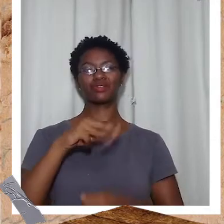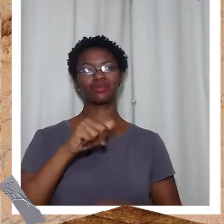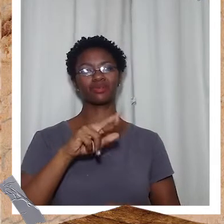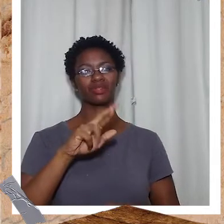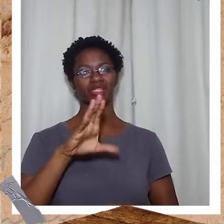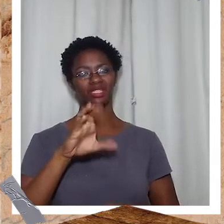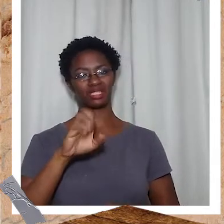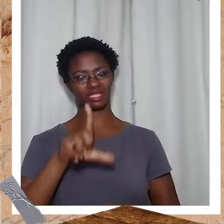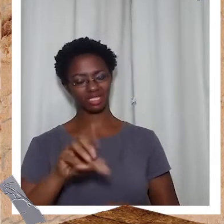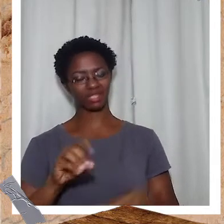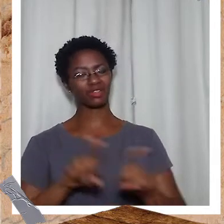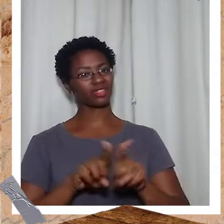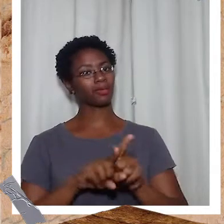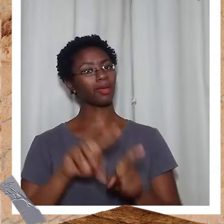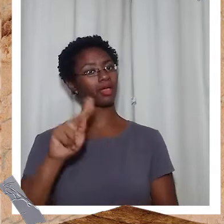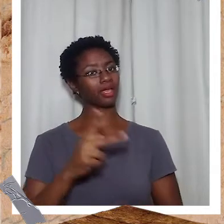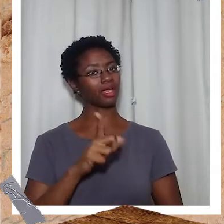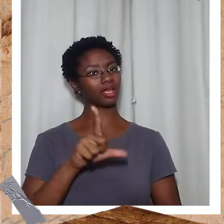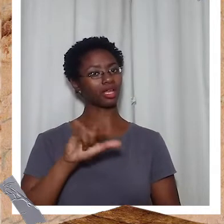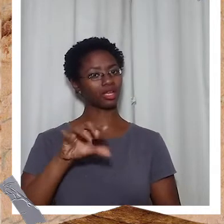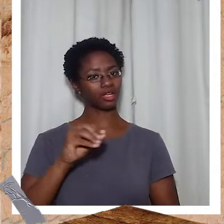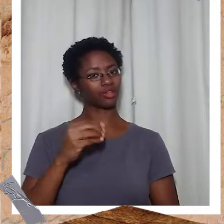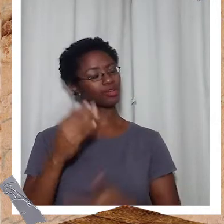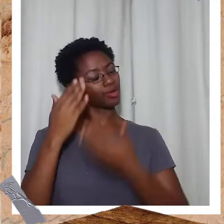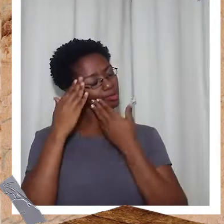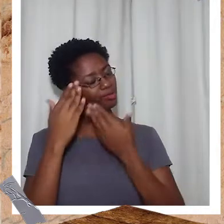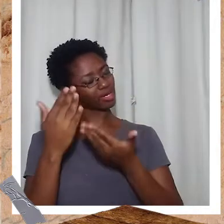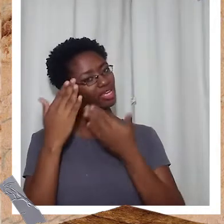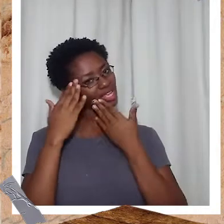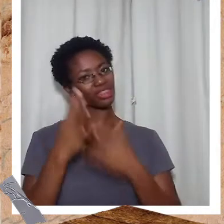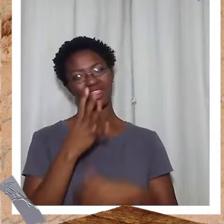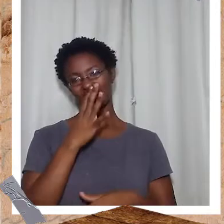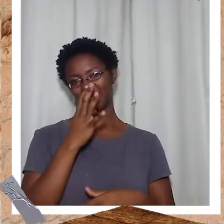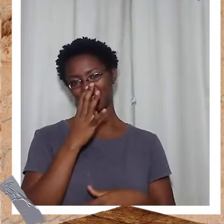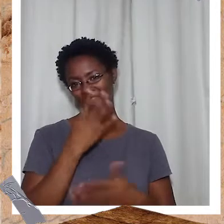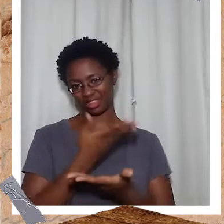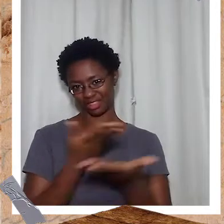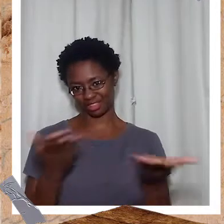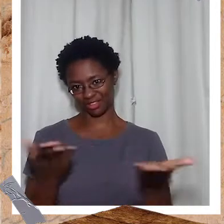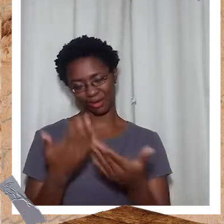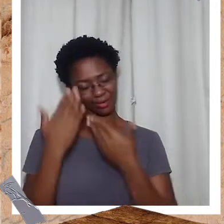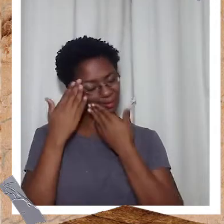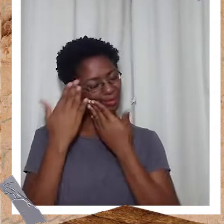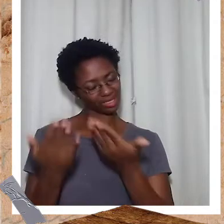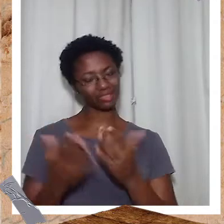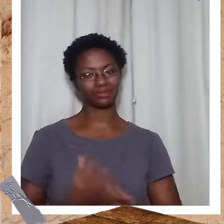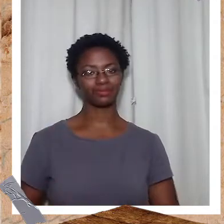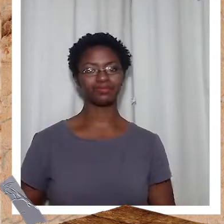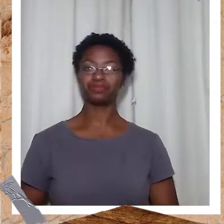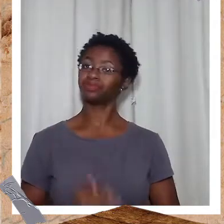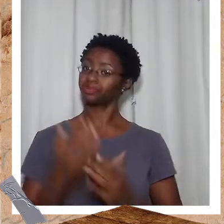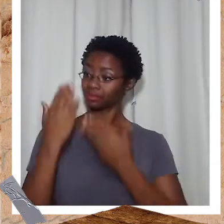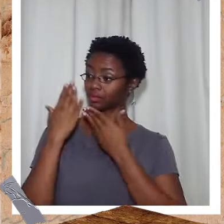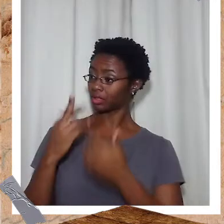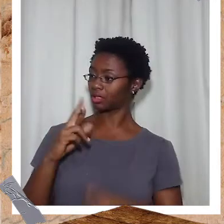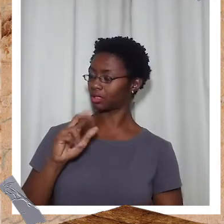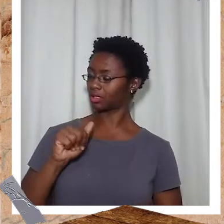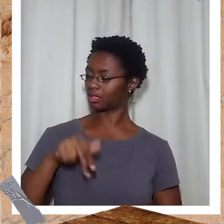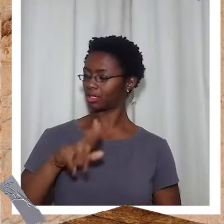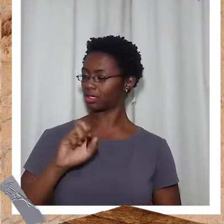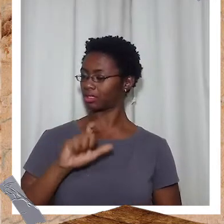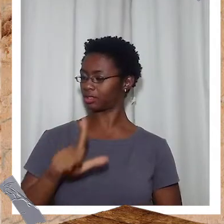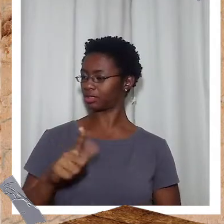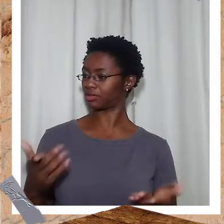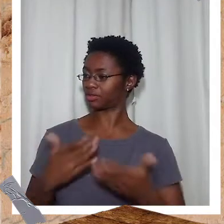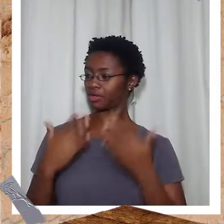Menezes. Agradeço ao convite e agradeço a assistência das pessoas que estão nos assistindo. Obrigado, Raquel. Agora nós vamos